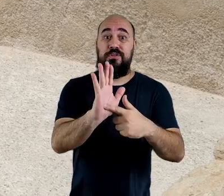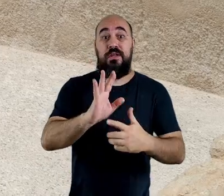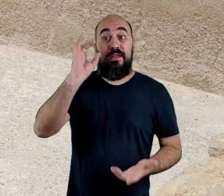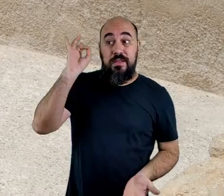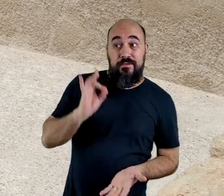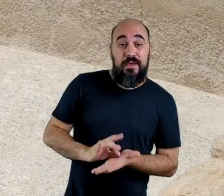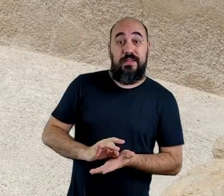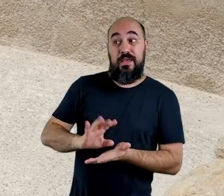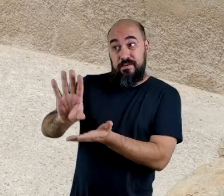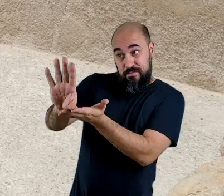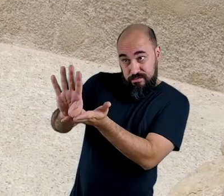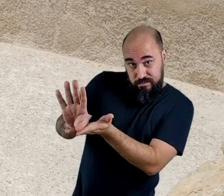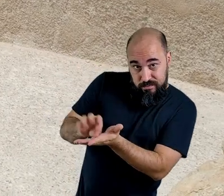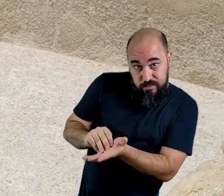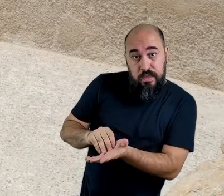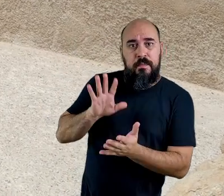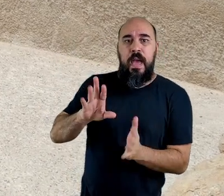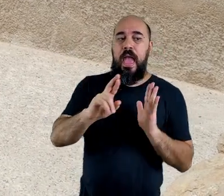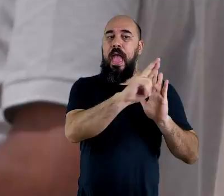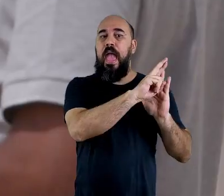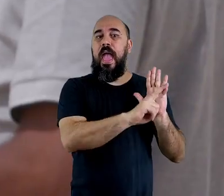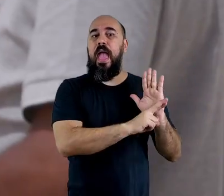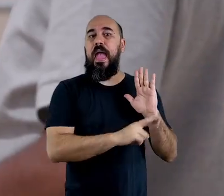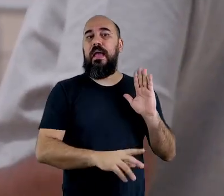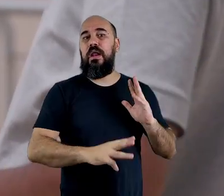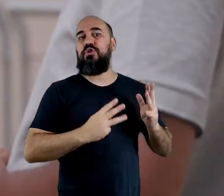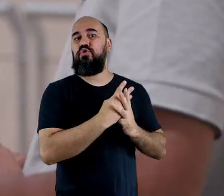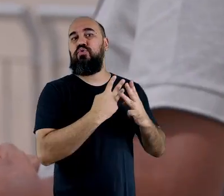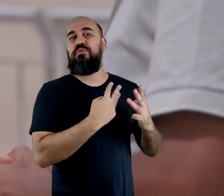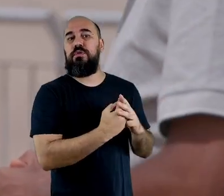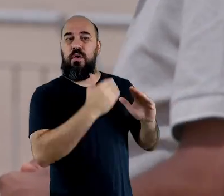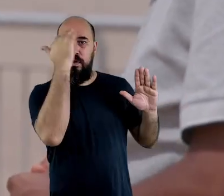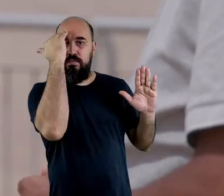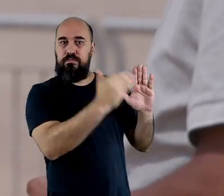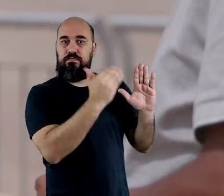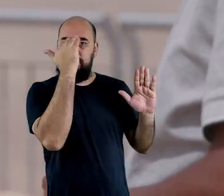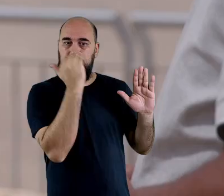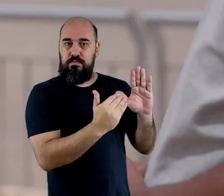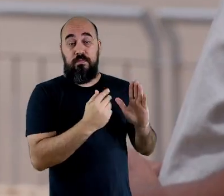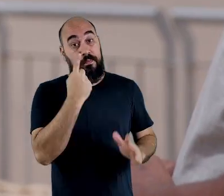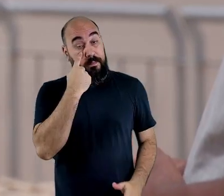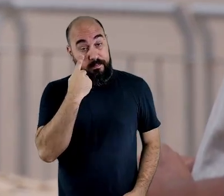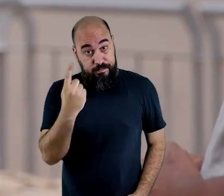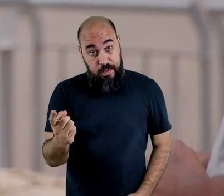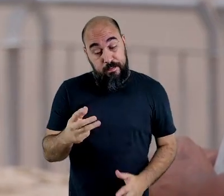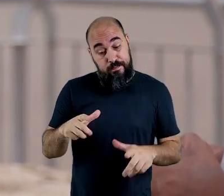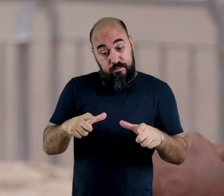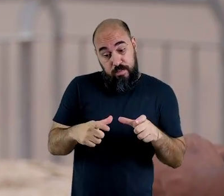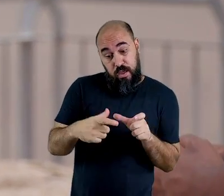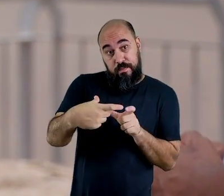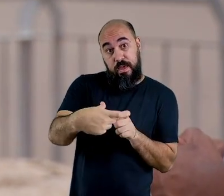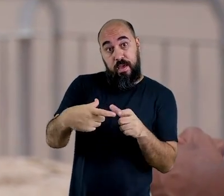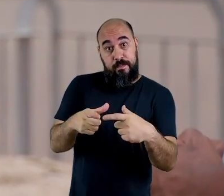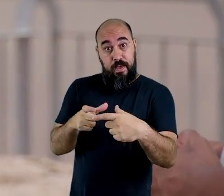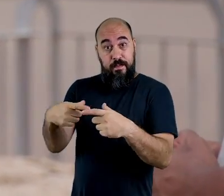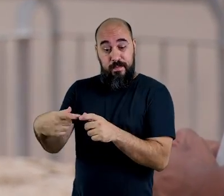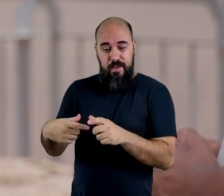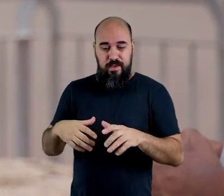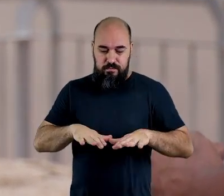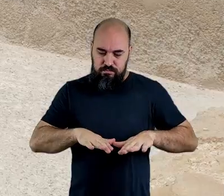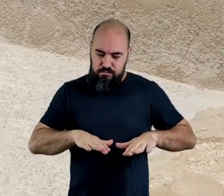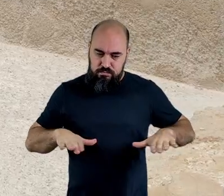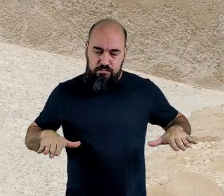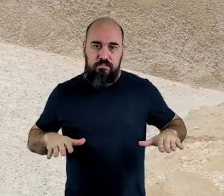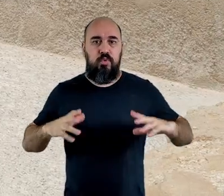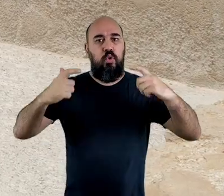que na verdade ele está seguindo as regras judaicas. E portanto, em todos os pisos de mosaico, em todos os